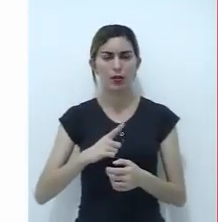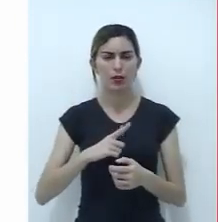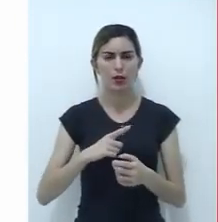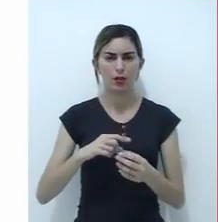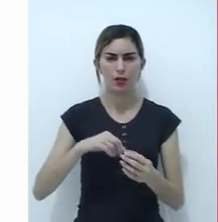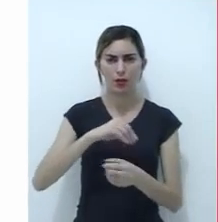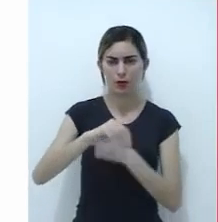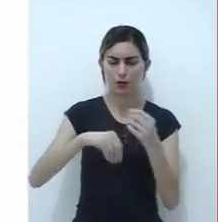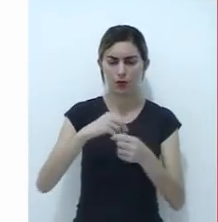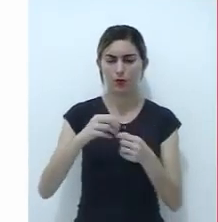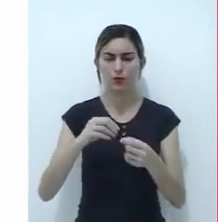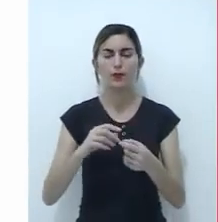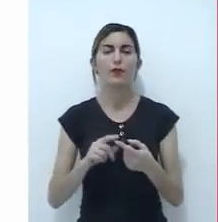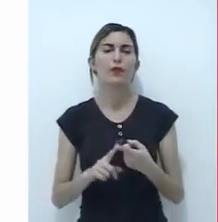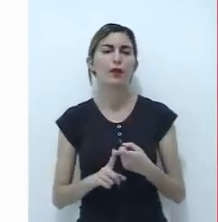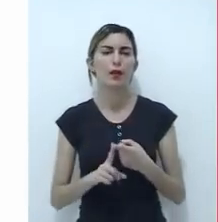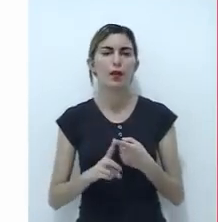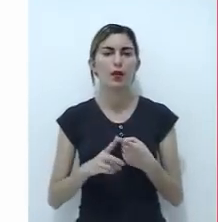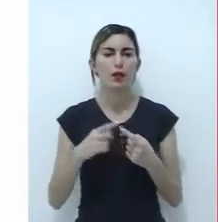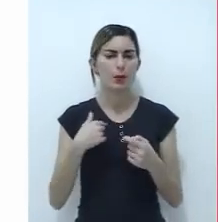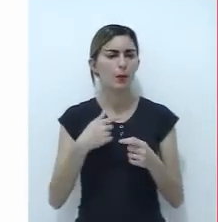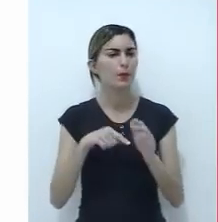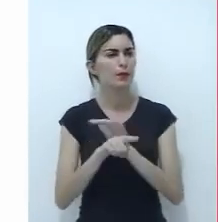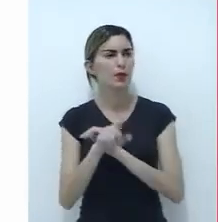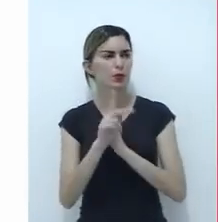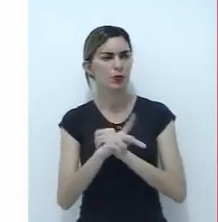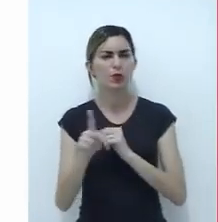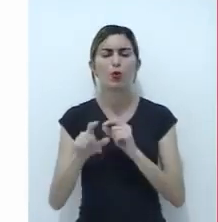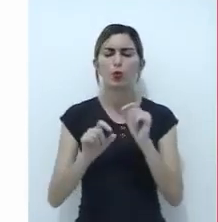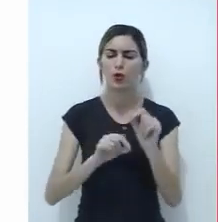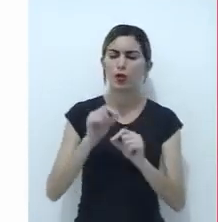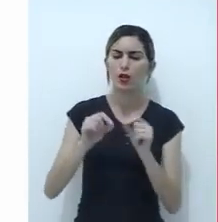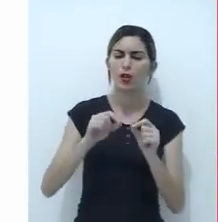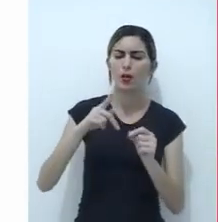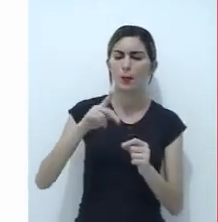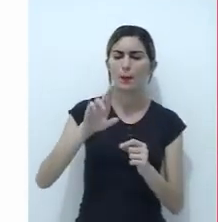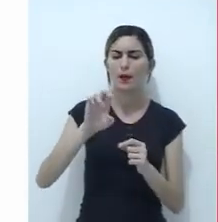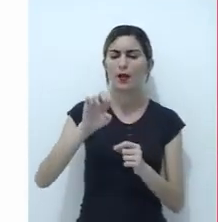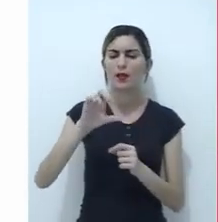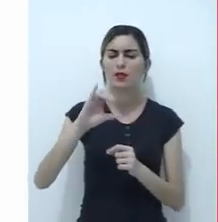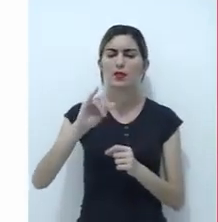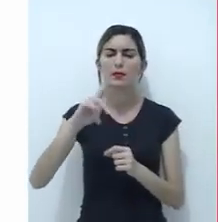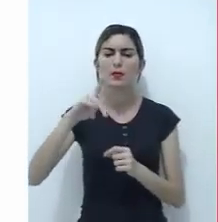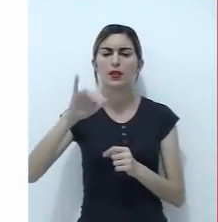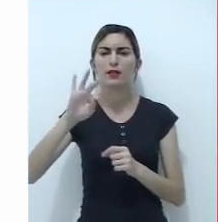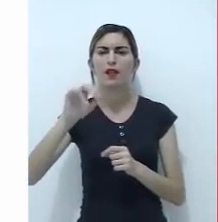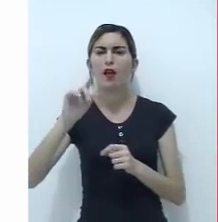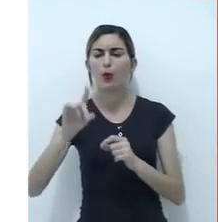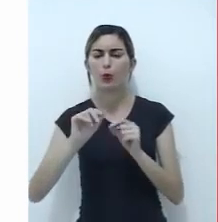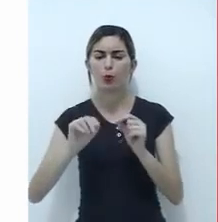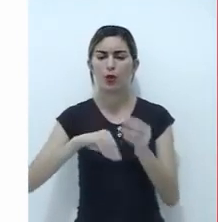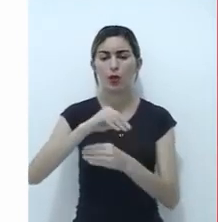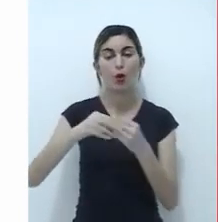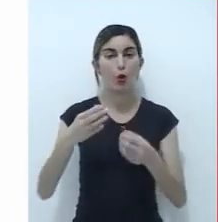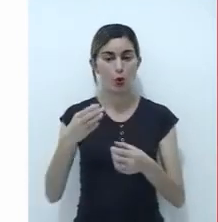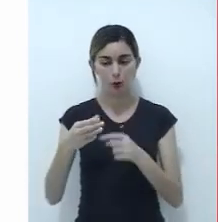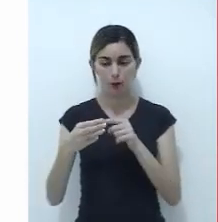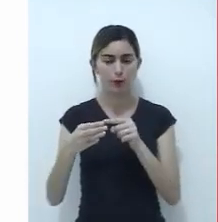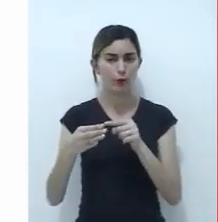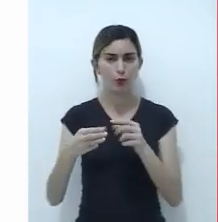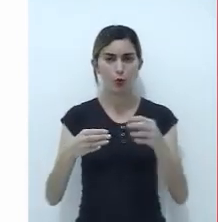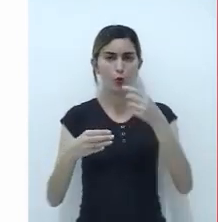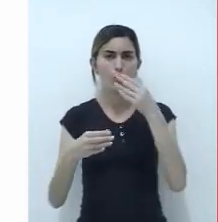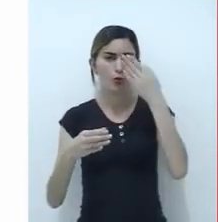uma formação de precipitado. Aí você pergunta, professor, o que é formação de precipitado? Imagina que tu pega um